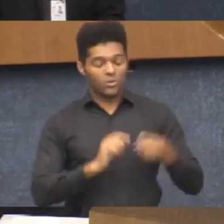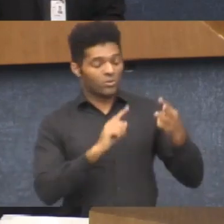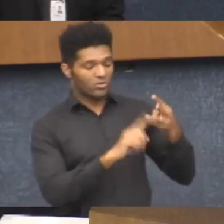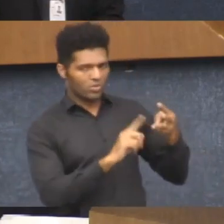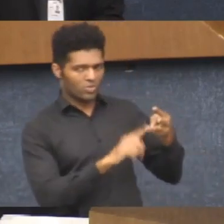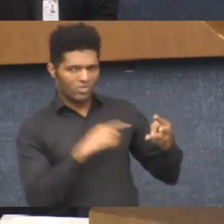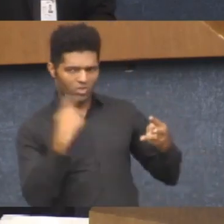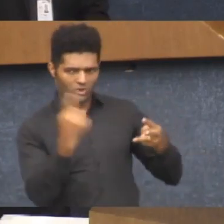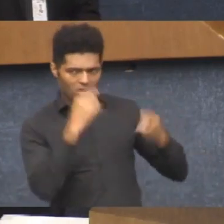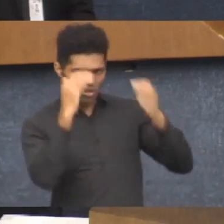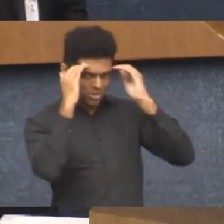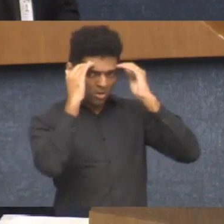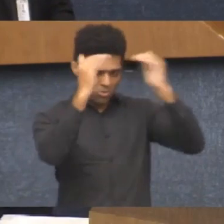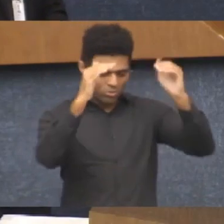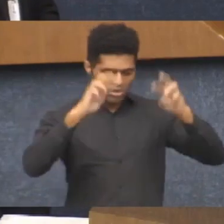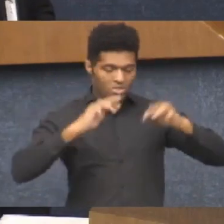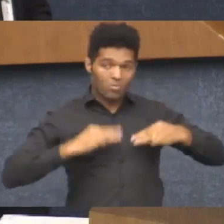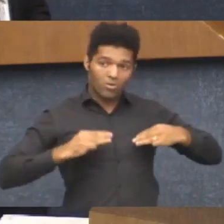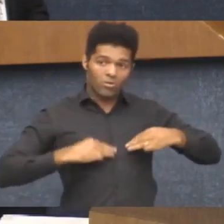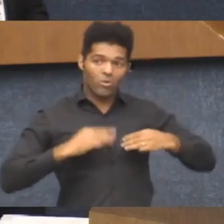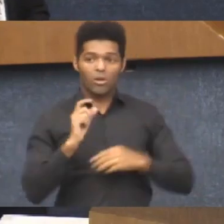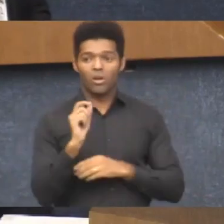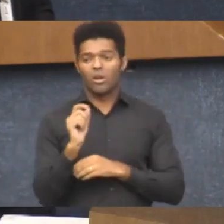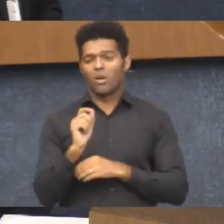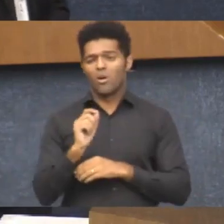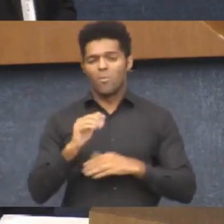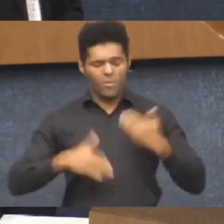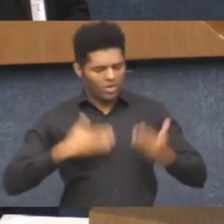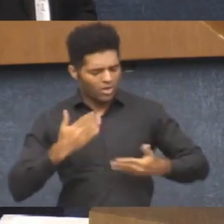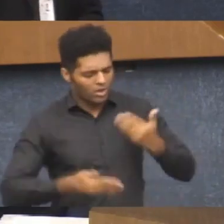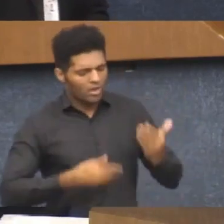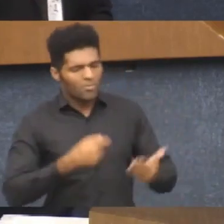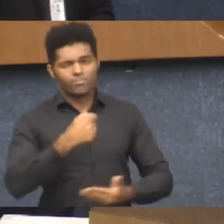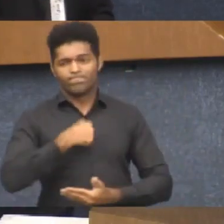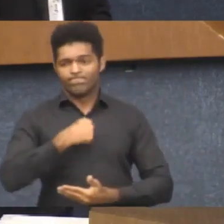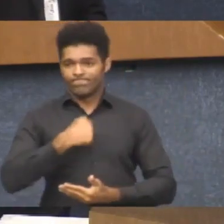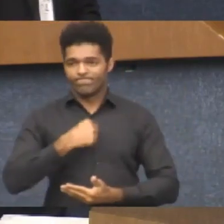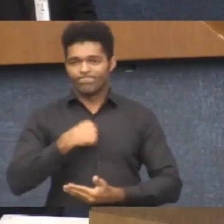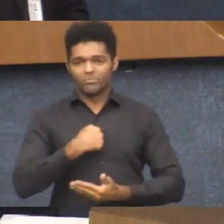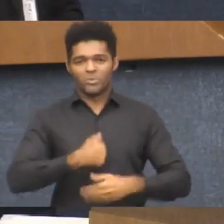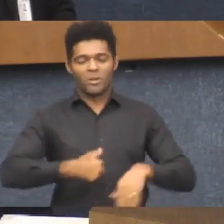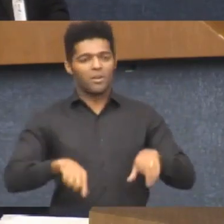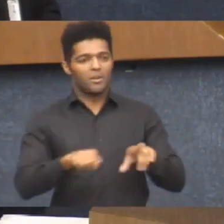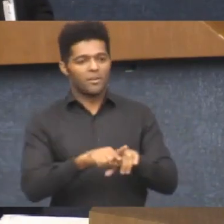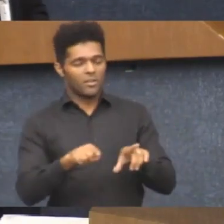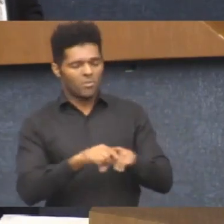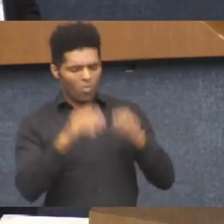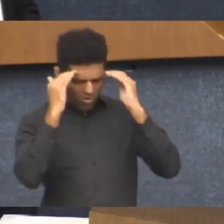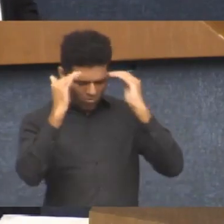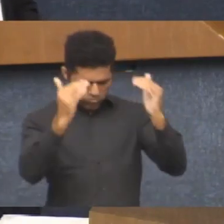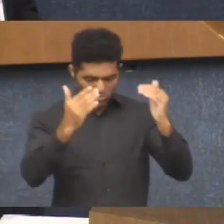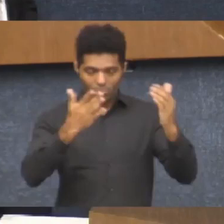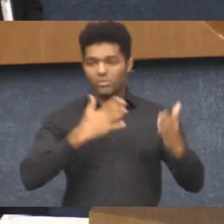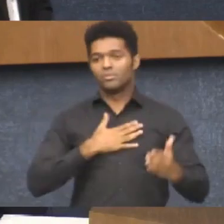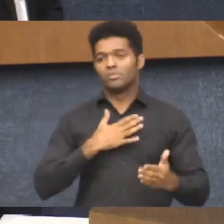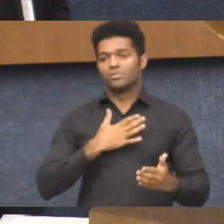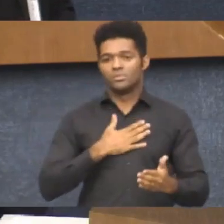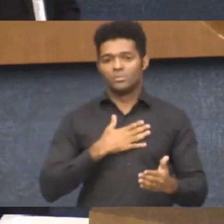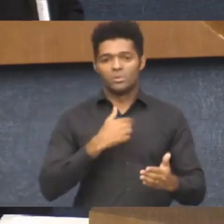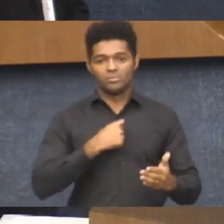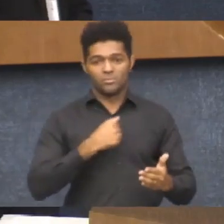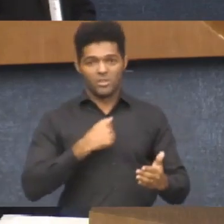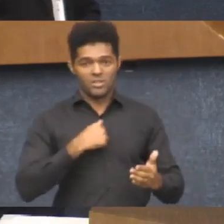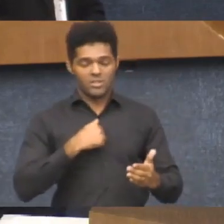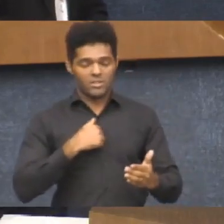terceiro motivo da gente fazer essa homenagem é que é uma alegria para mim, né? É uma honra, inclusive, poder estar